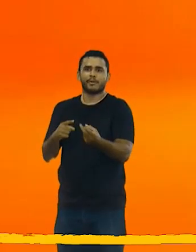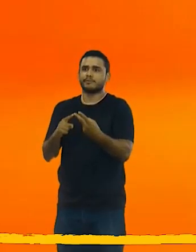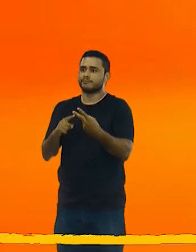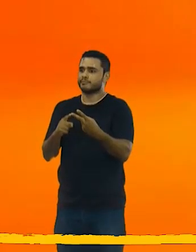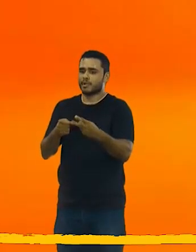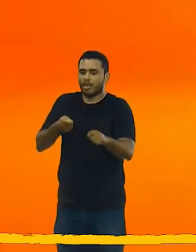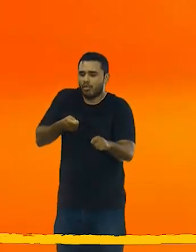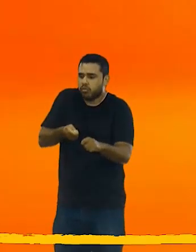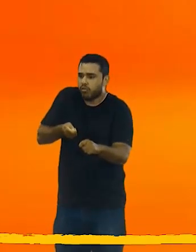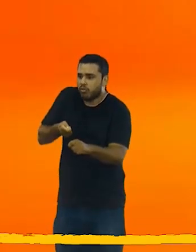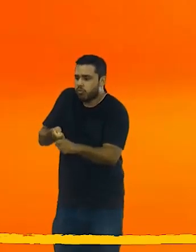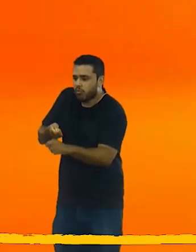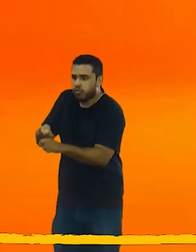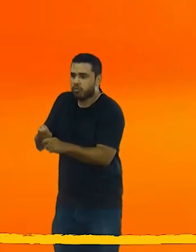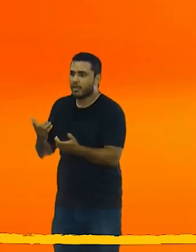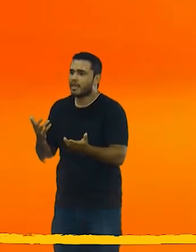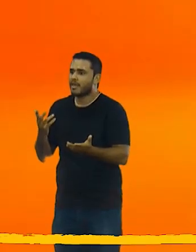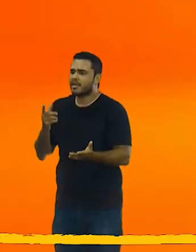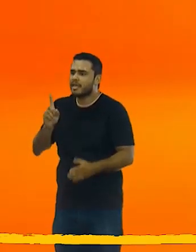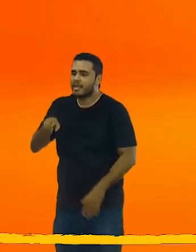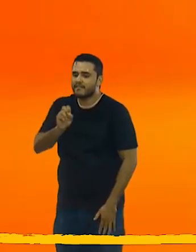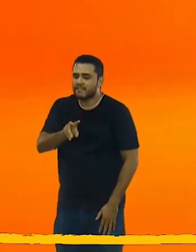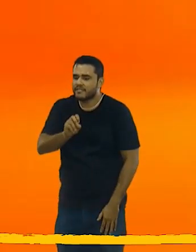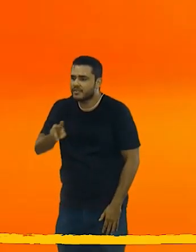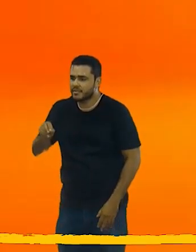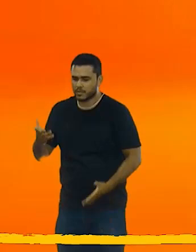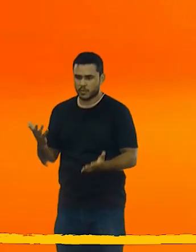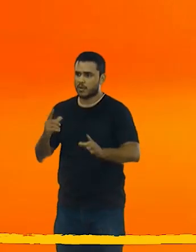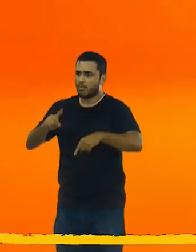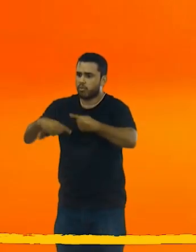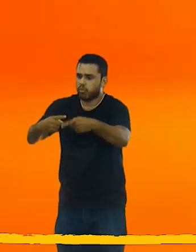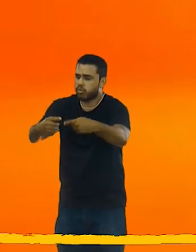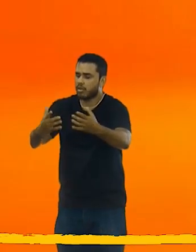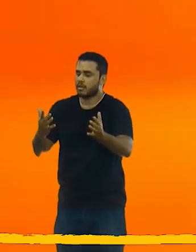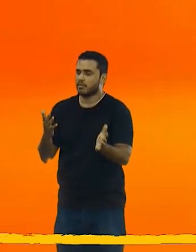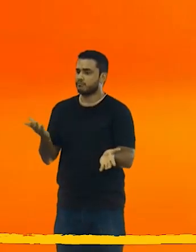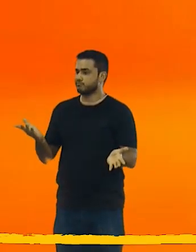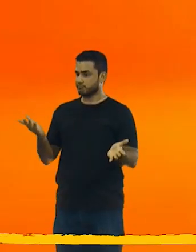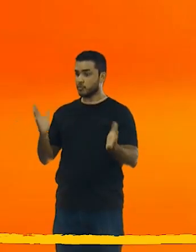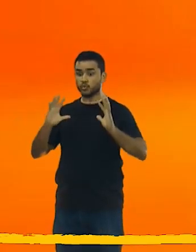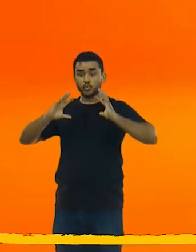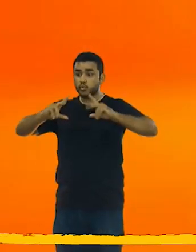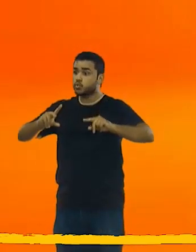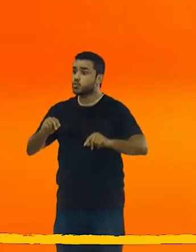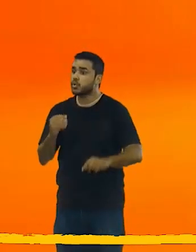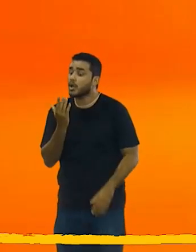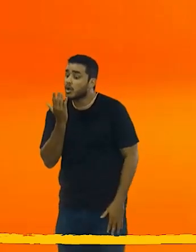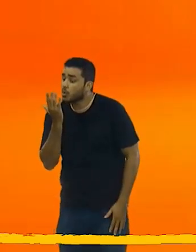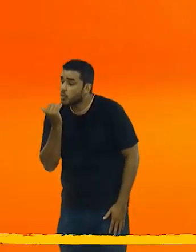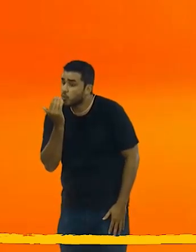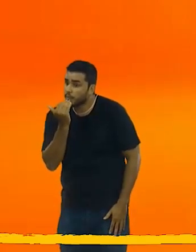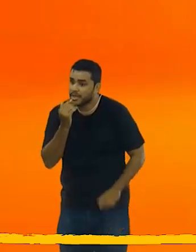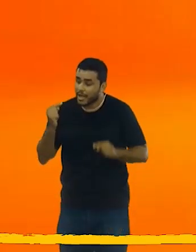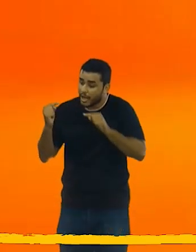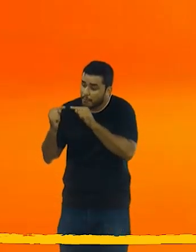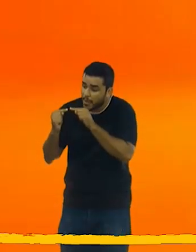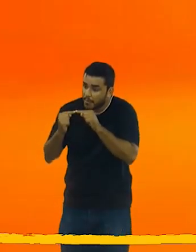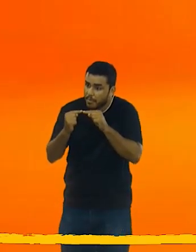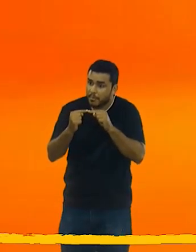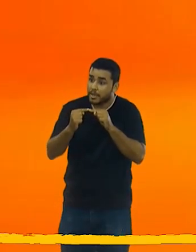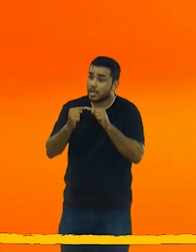setor químico. Então, todo o setor de beneficiamento de alimentos, Tudo isso a gente chama de